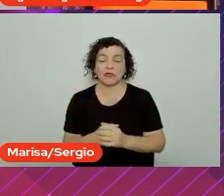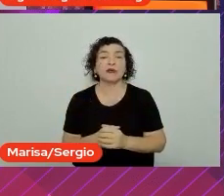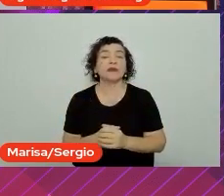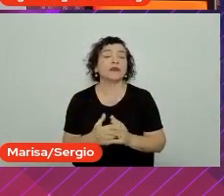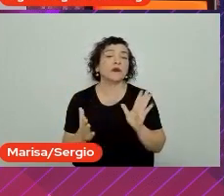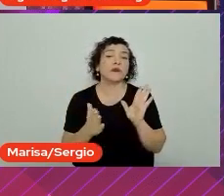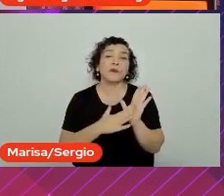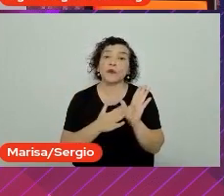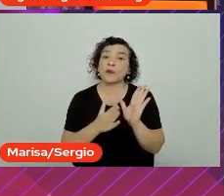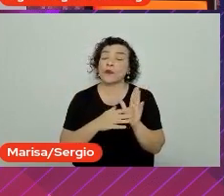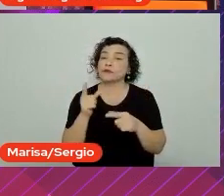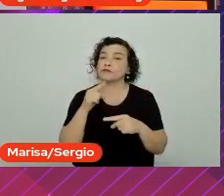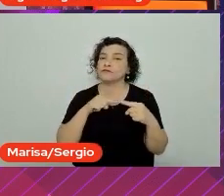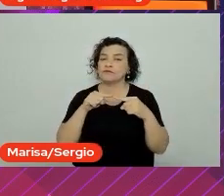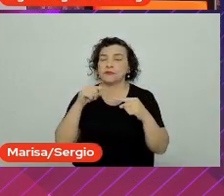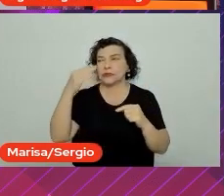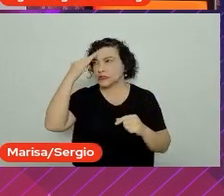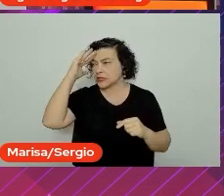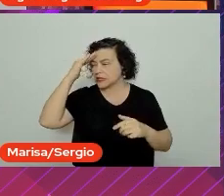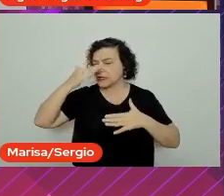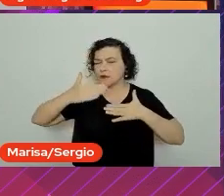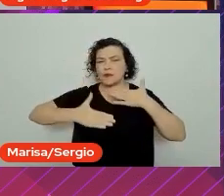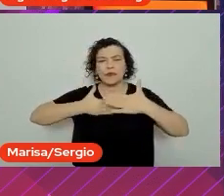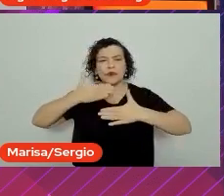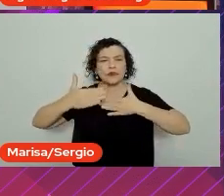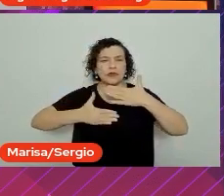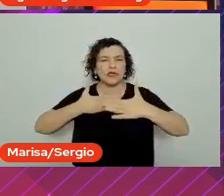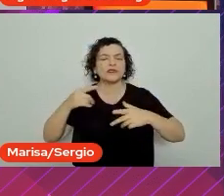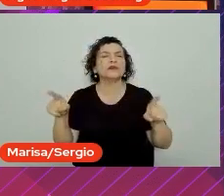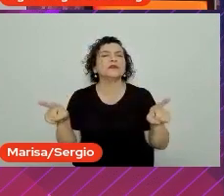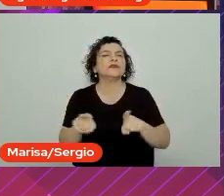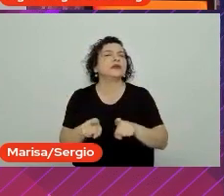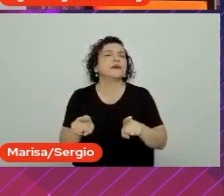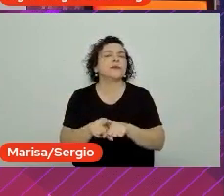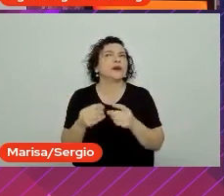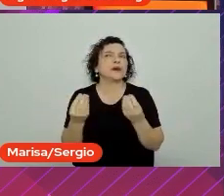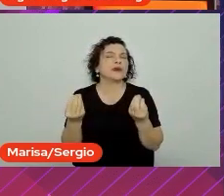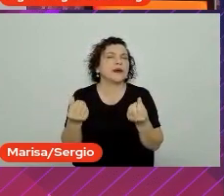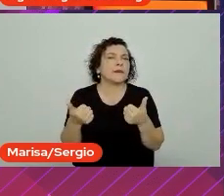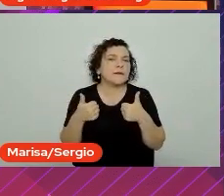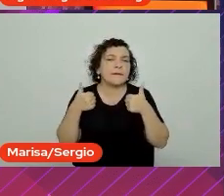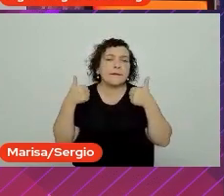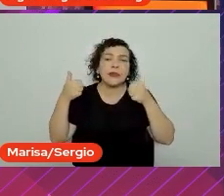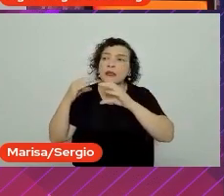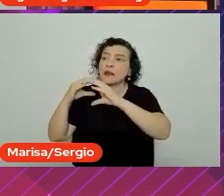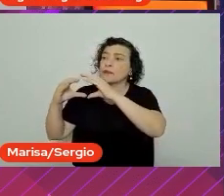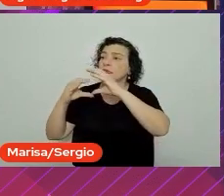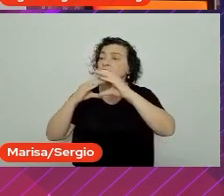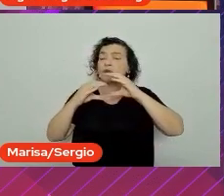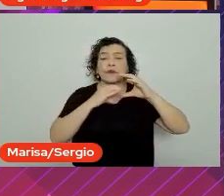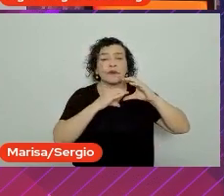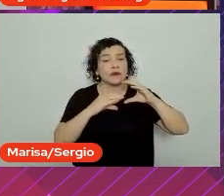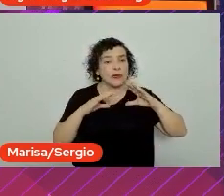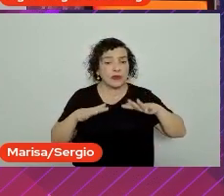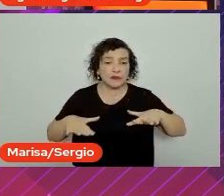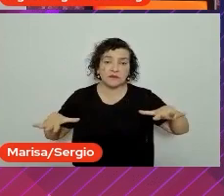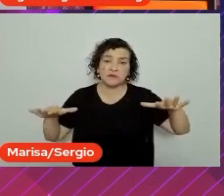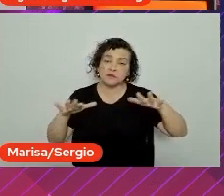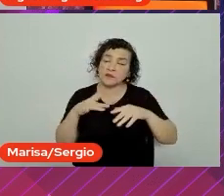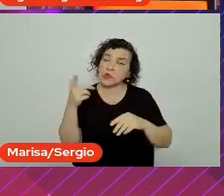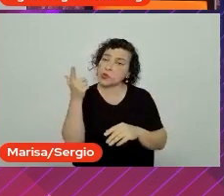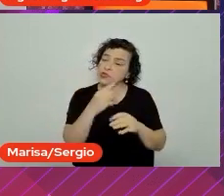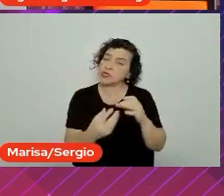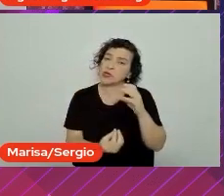eu busquei entender o processo, busquei trazer uma forma de melhor me comunicar com as pessoas para construir um modelo